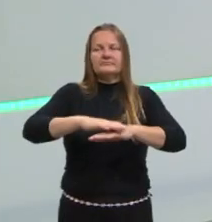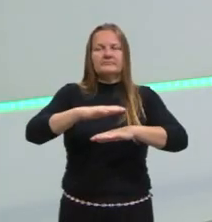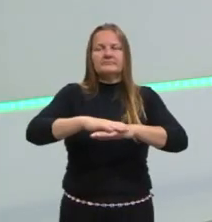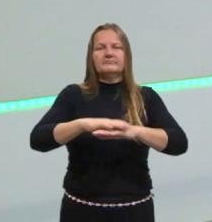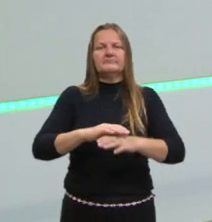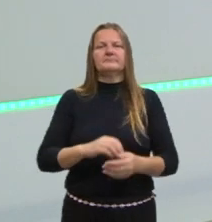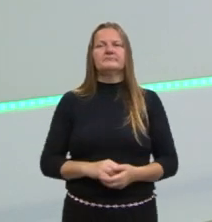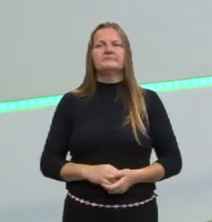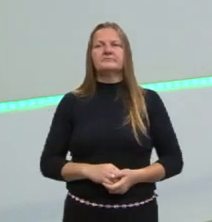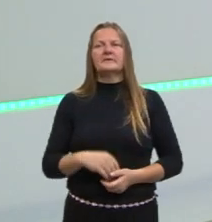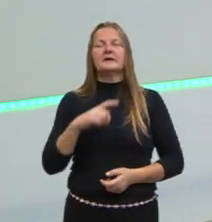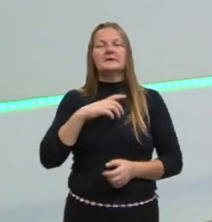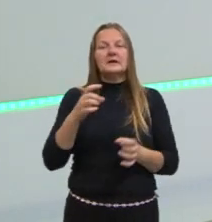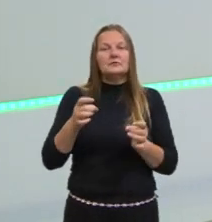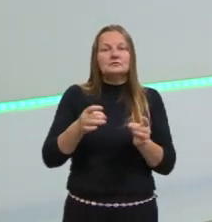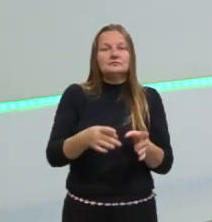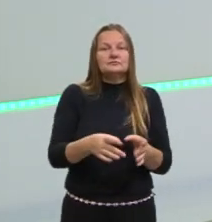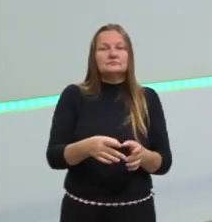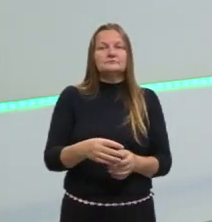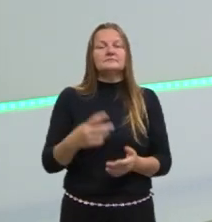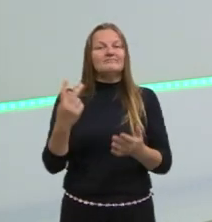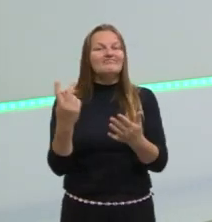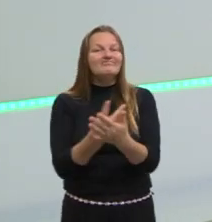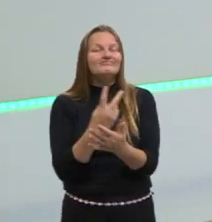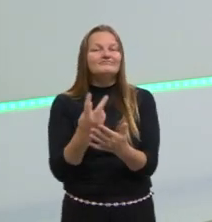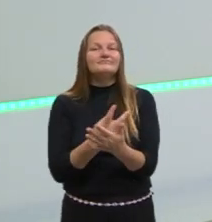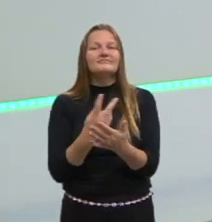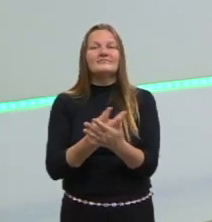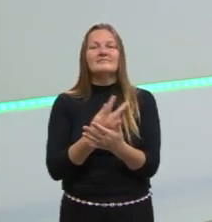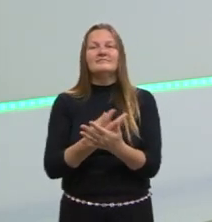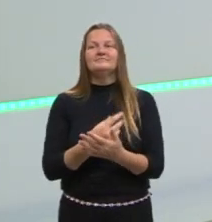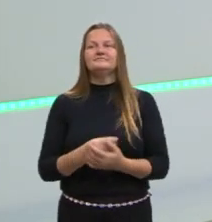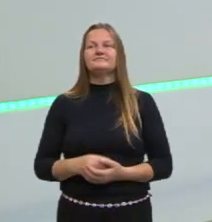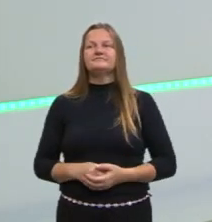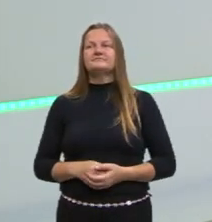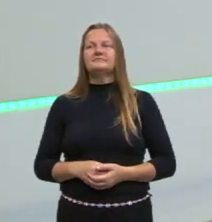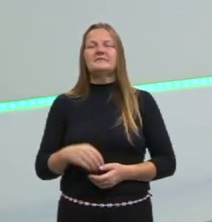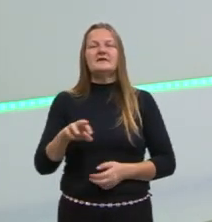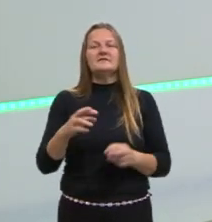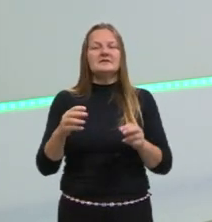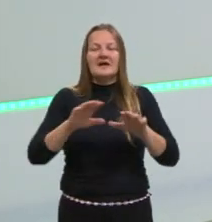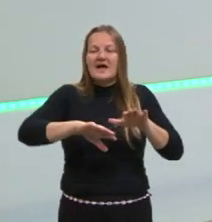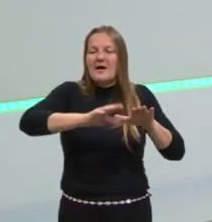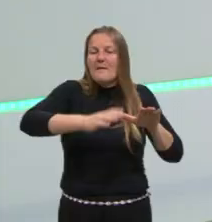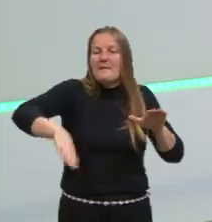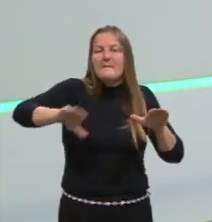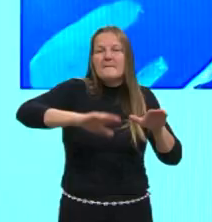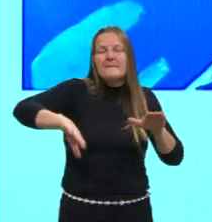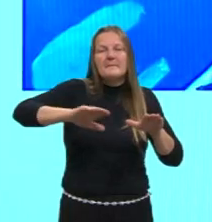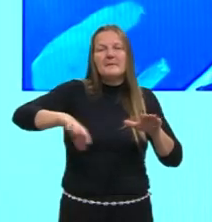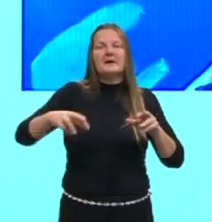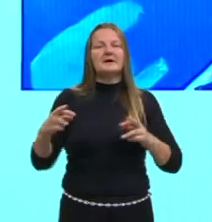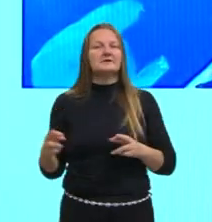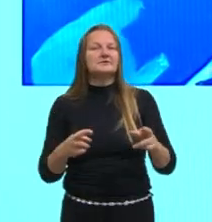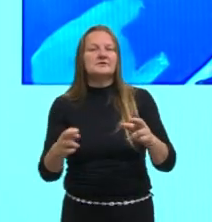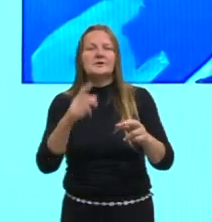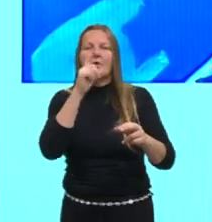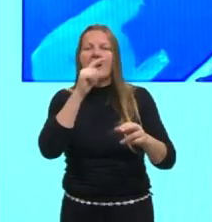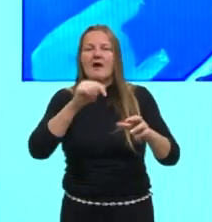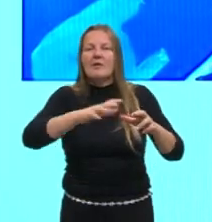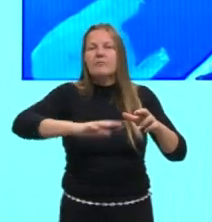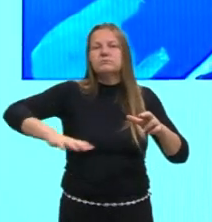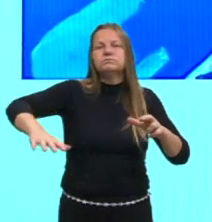existe o descarte incorreto que vai parar onde nas nossas praias nos nossos Lagos